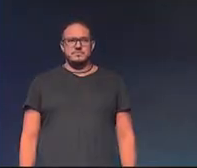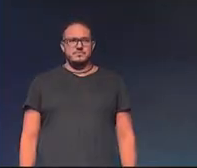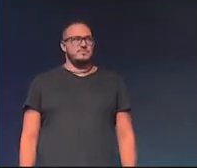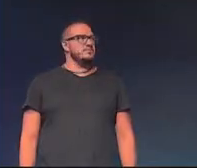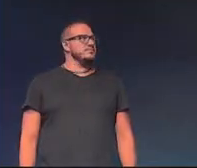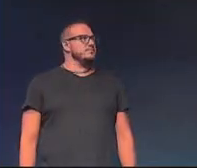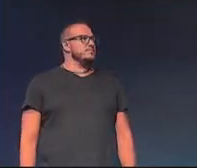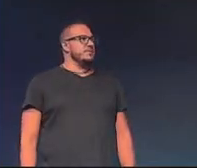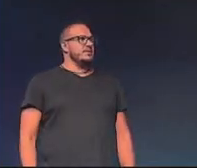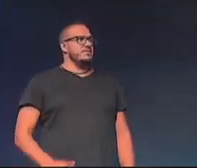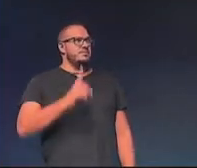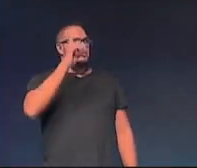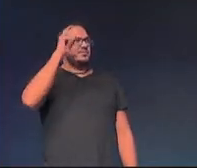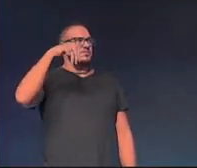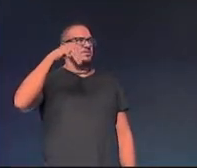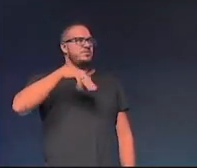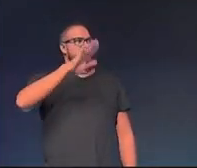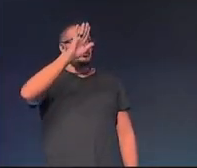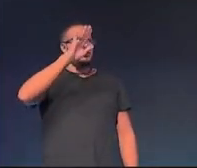Gi, tá acabando em um minuto, hein?